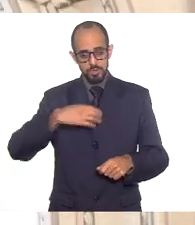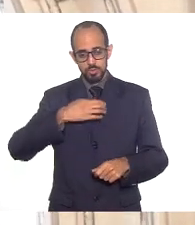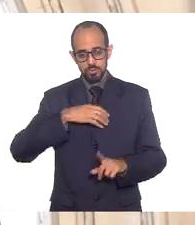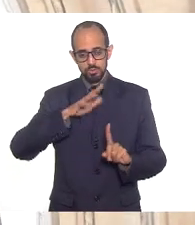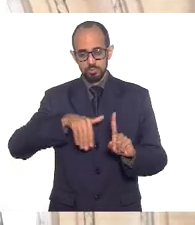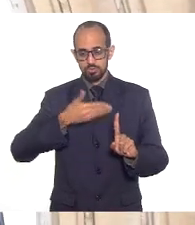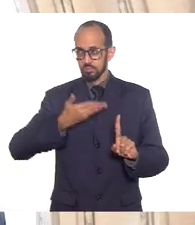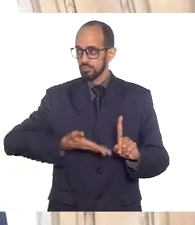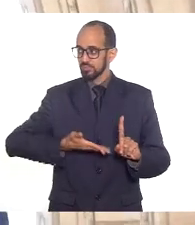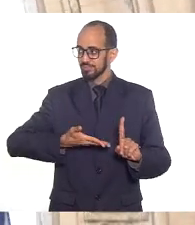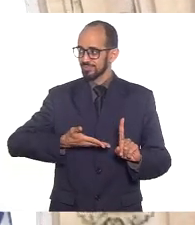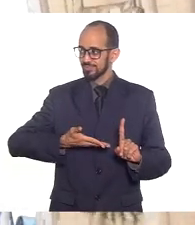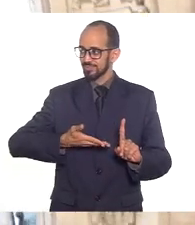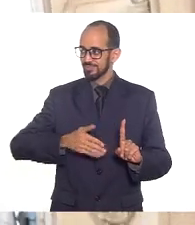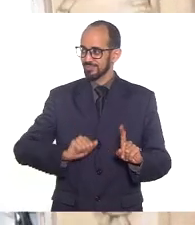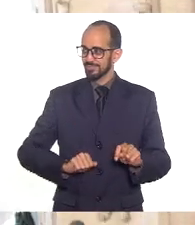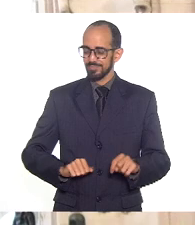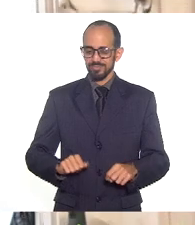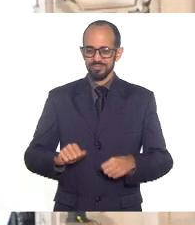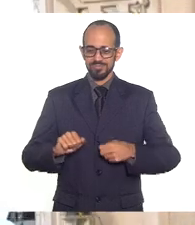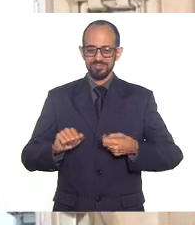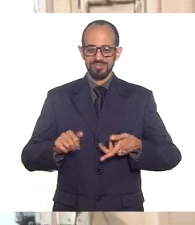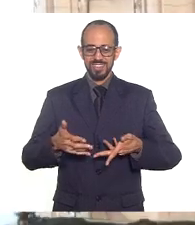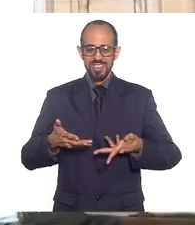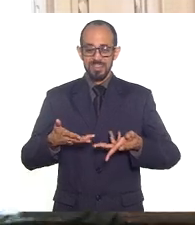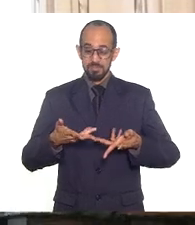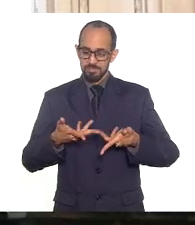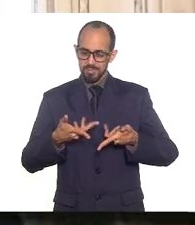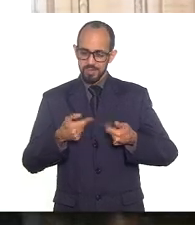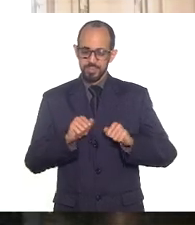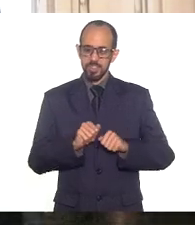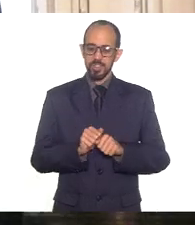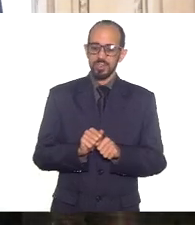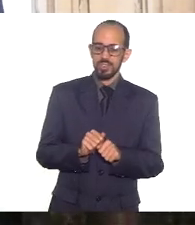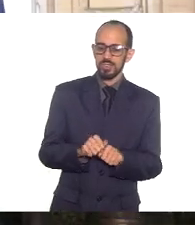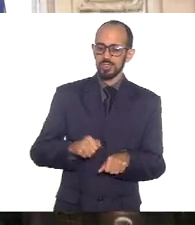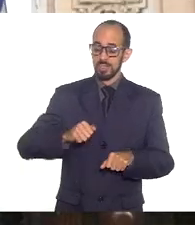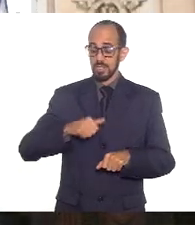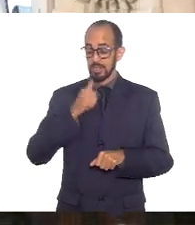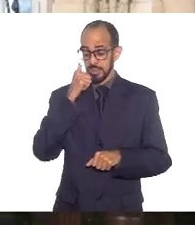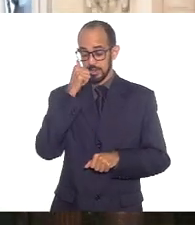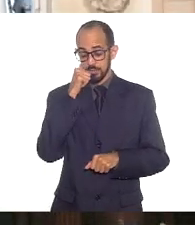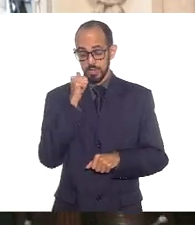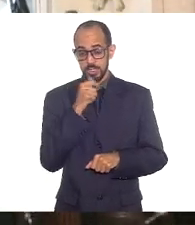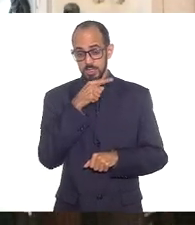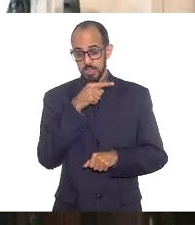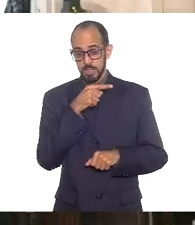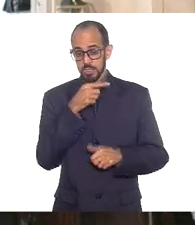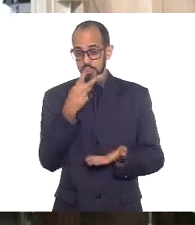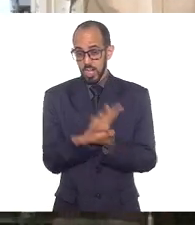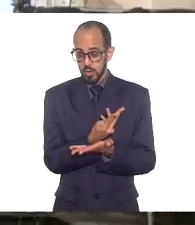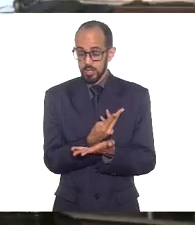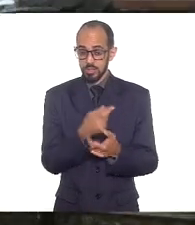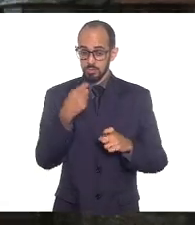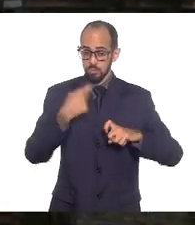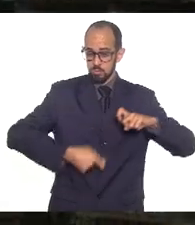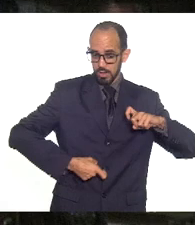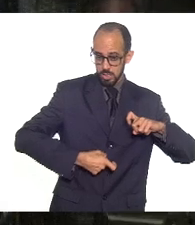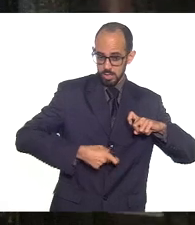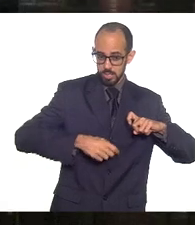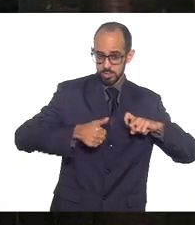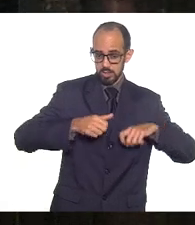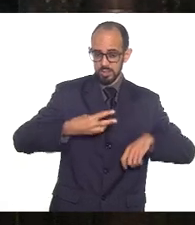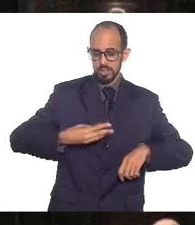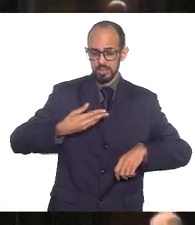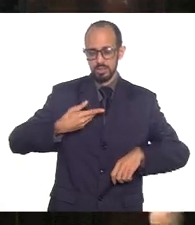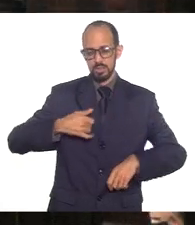entre essas meninas presidente que teve a sua integridade física violada uma menina de